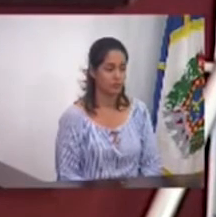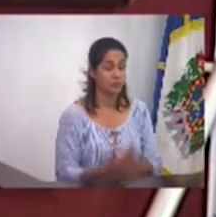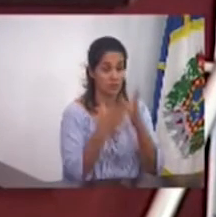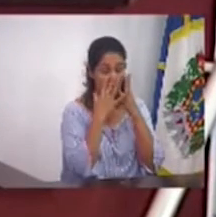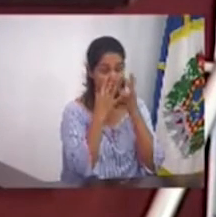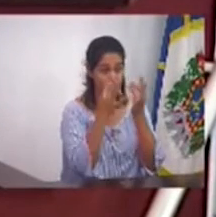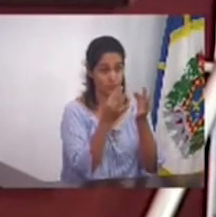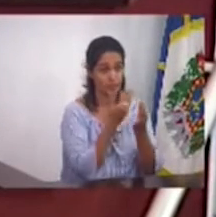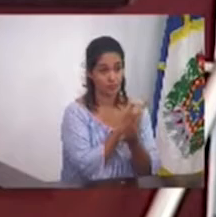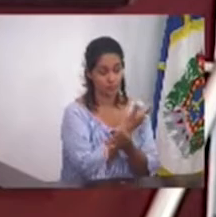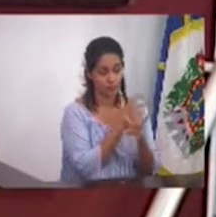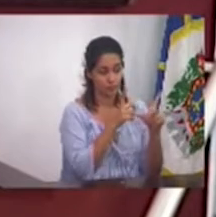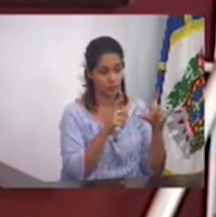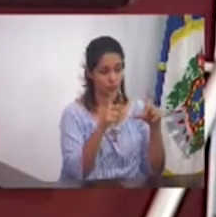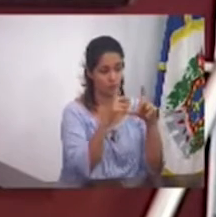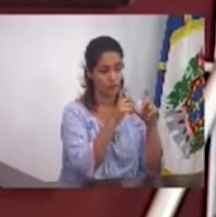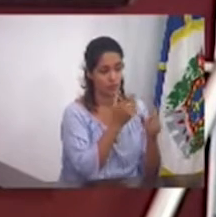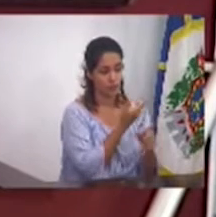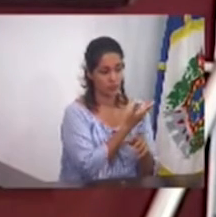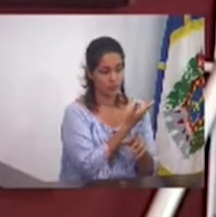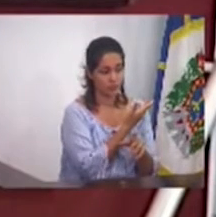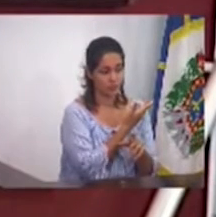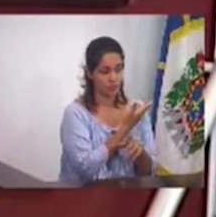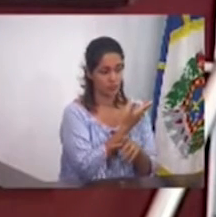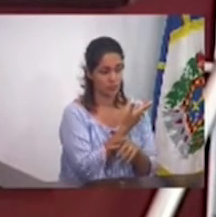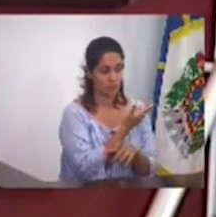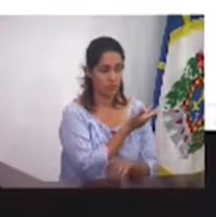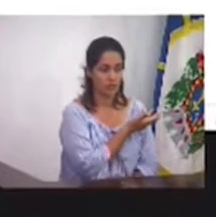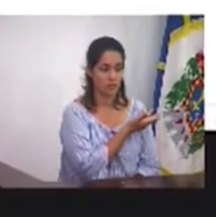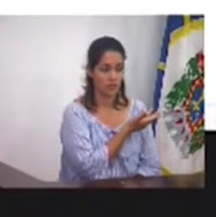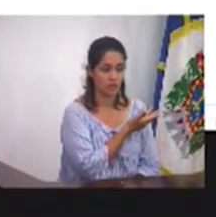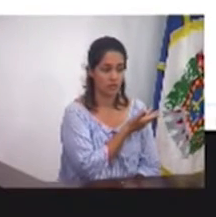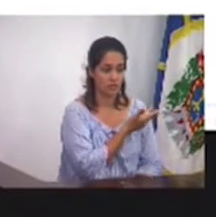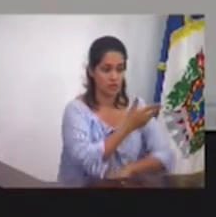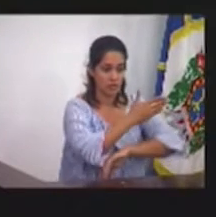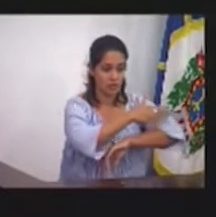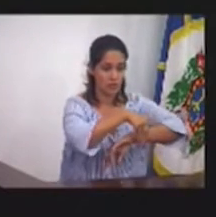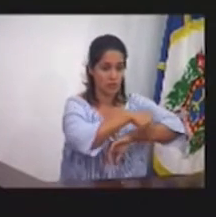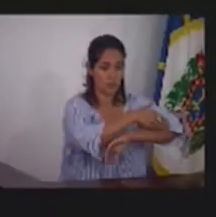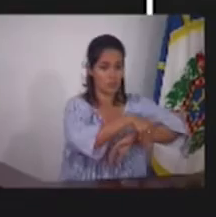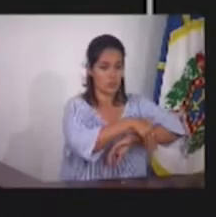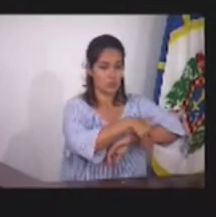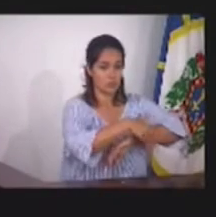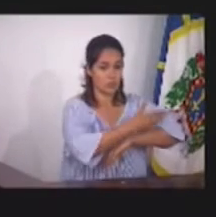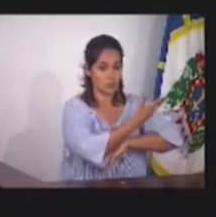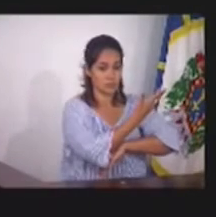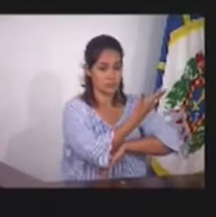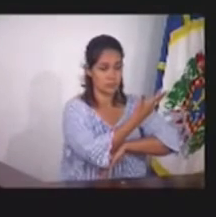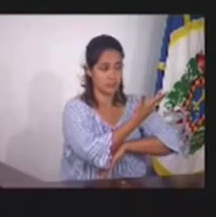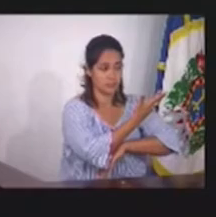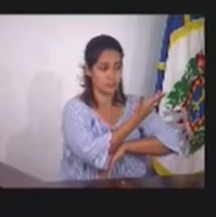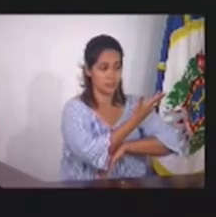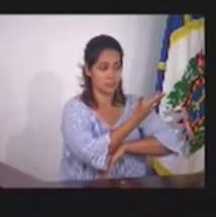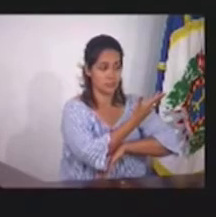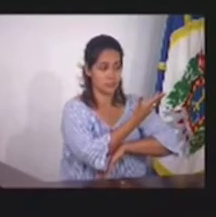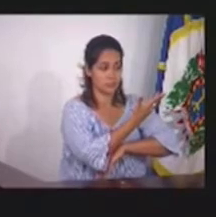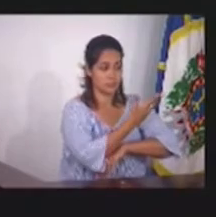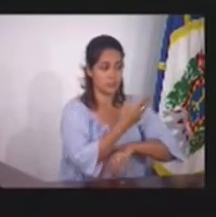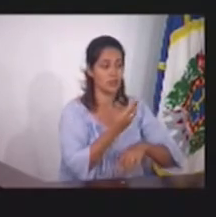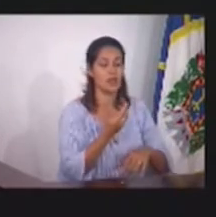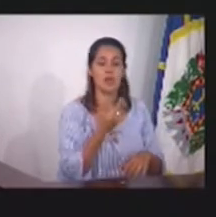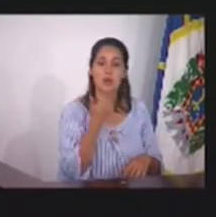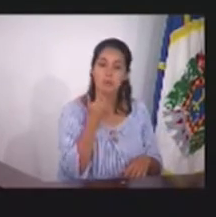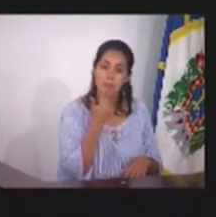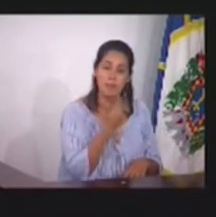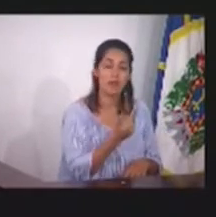quantidade de buracos enormes que tem botar uma olhada essa rua copacabana copacabana mais de um ano eu venho